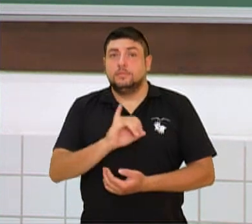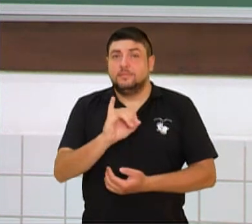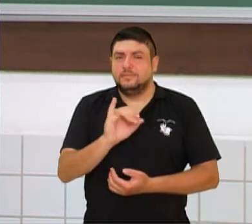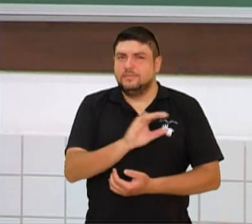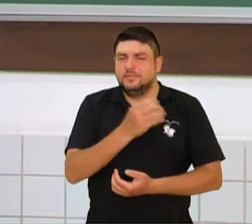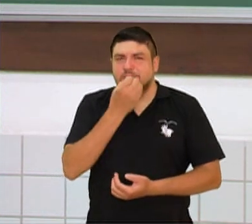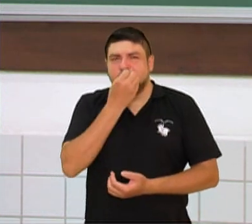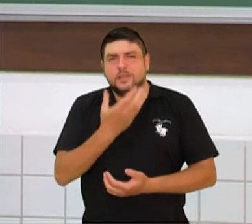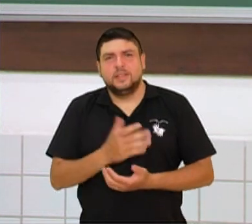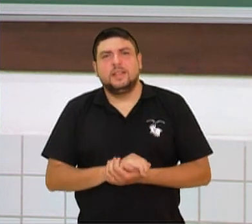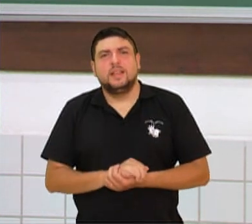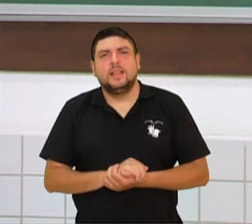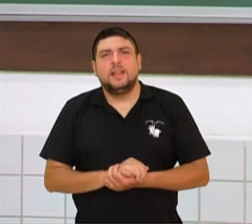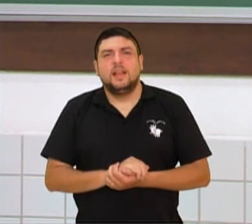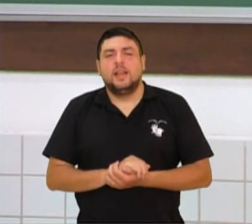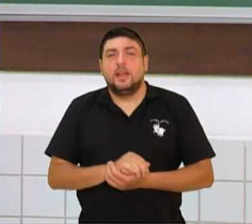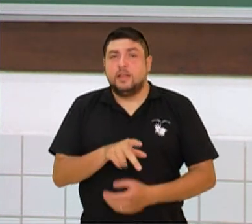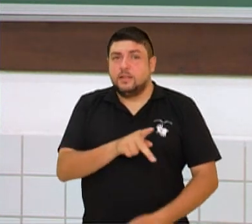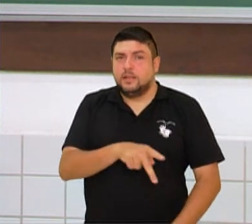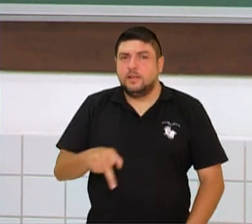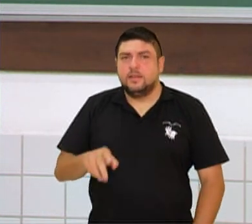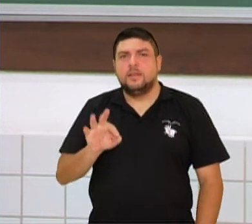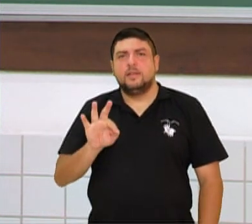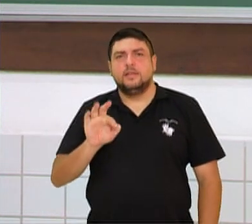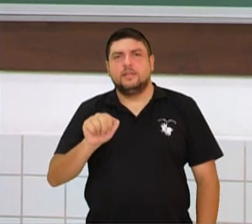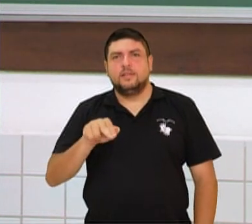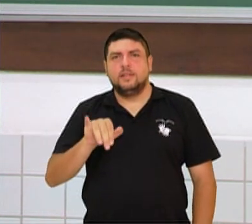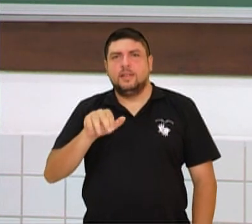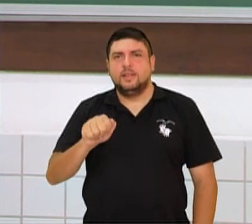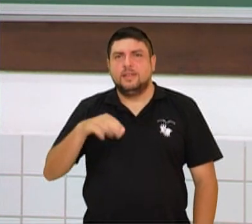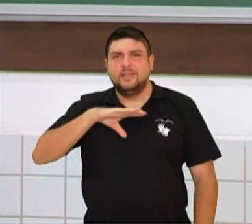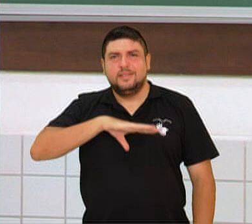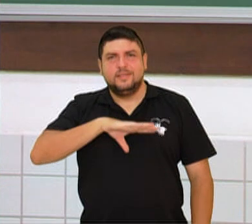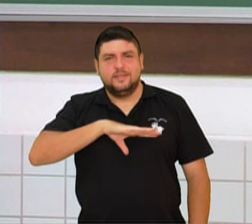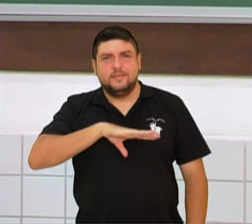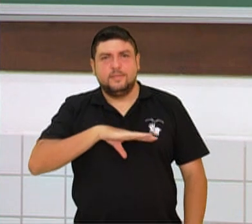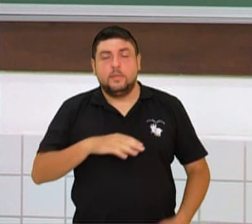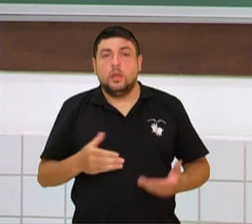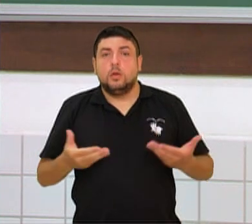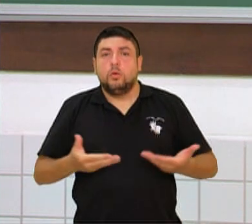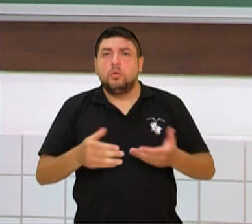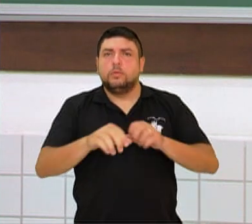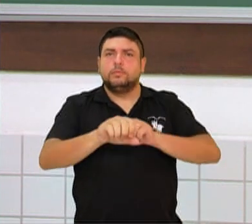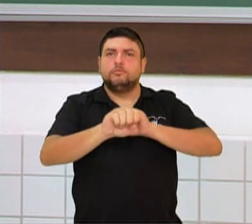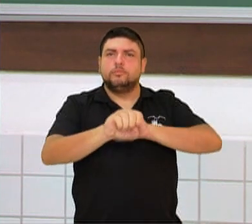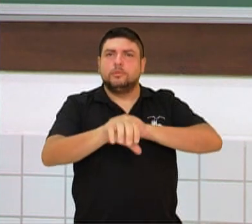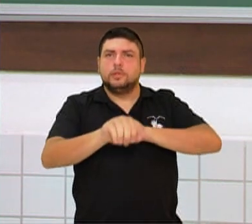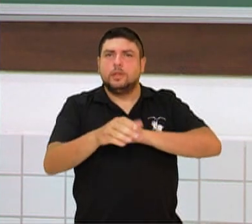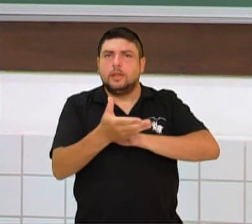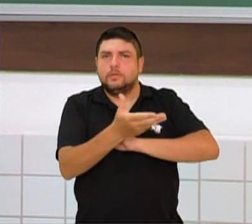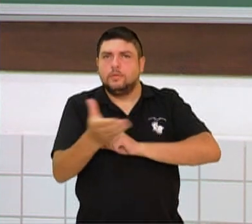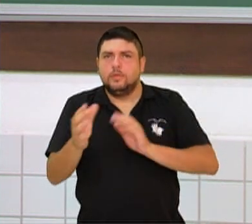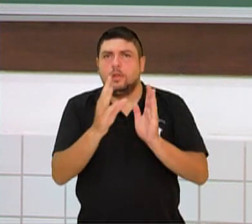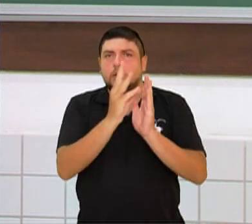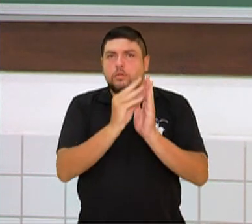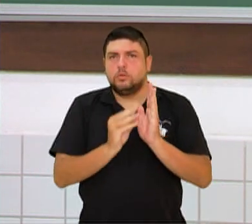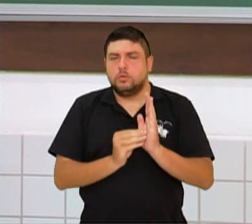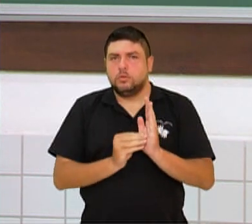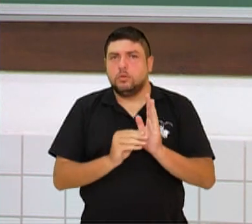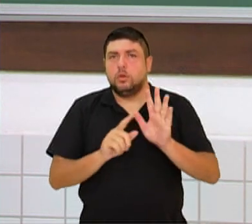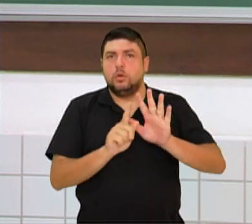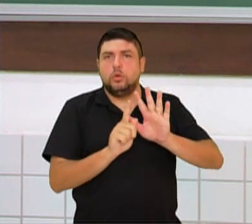pessoal, tudo bem com vocês? Professora Tânia, de Língua Portuguesa, trabalhando hoje com vocês o gênero